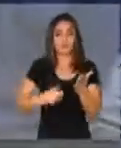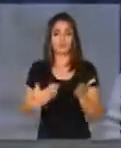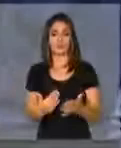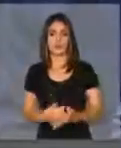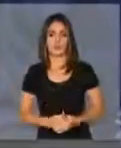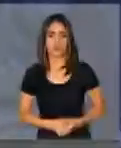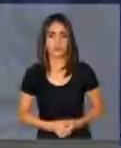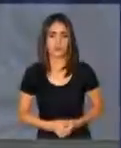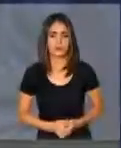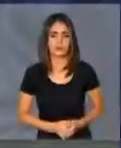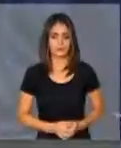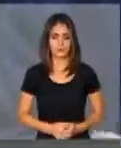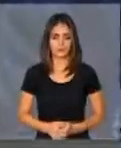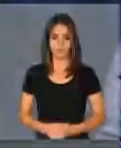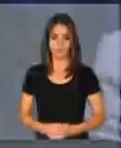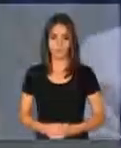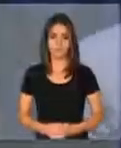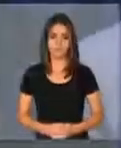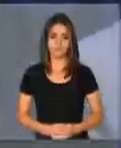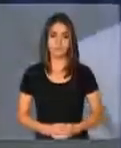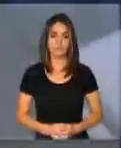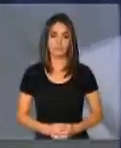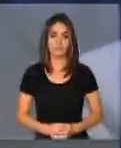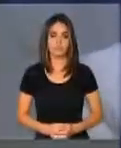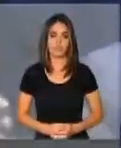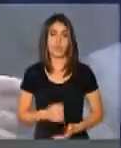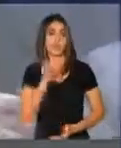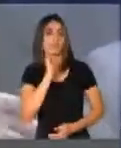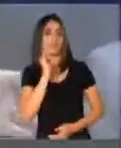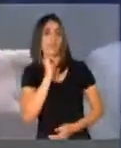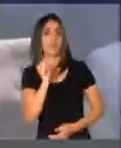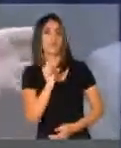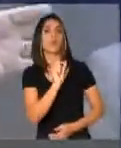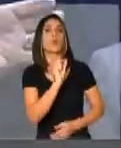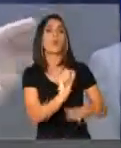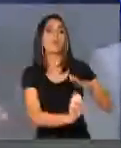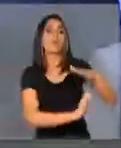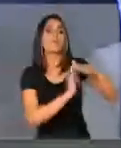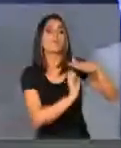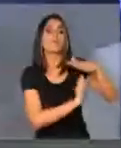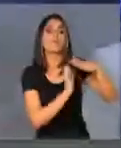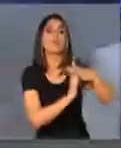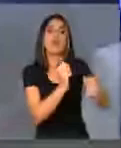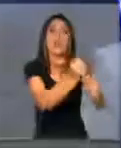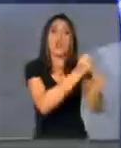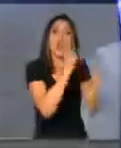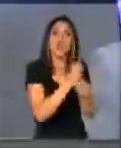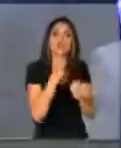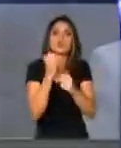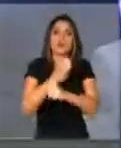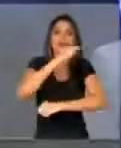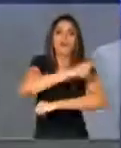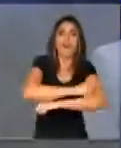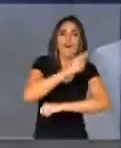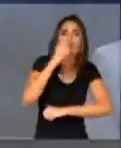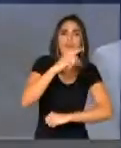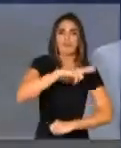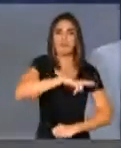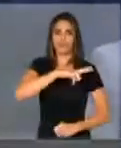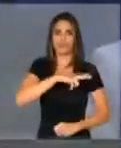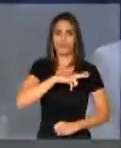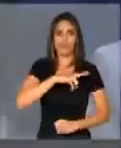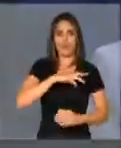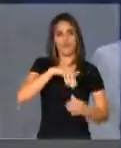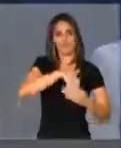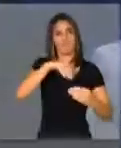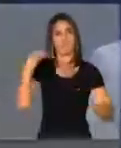estão pagando mais impostos do que por exemplo empresas que constrói condomínios por isso